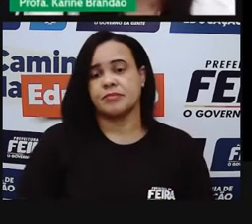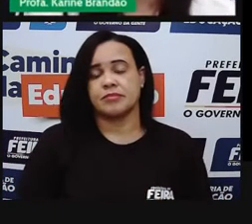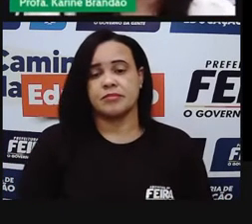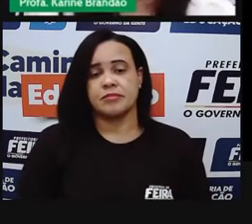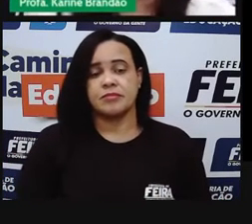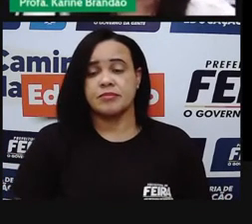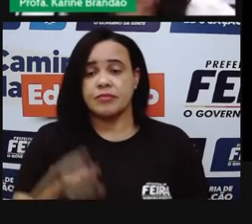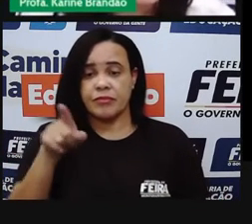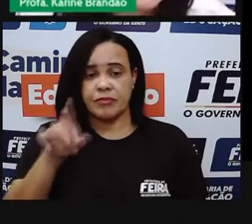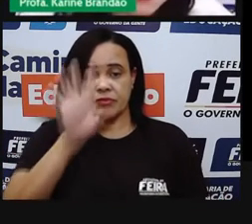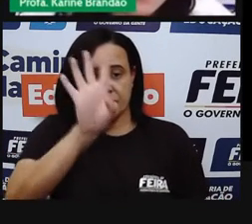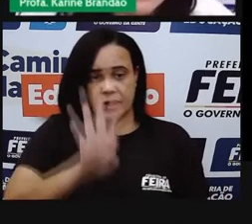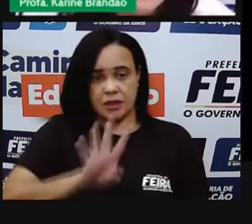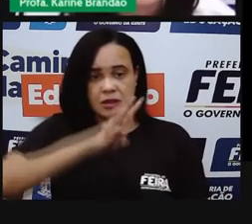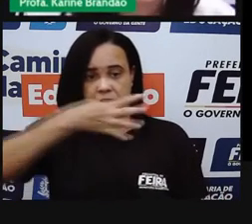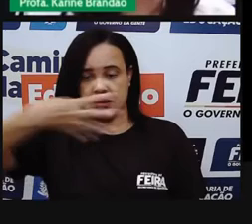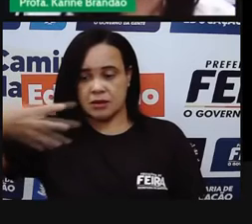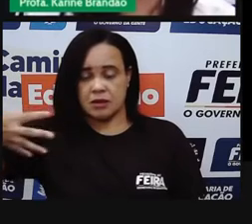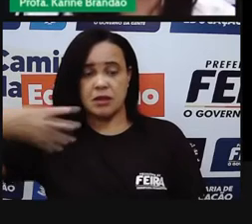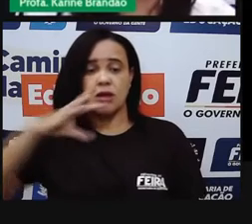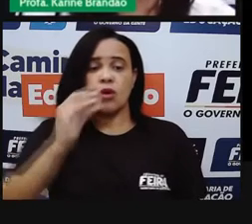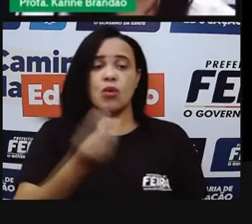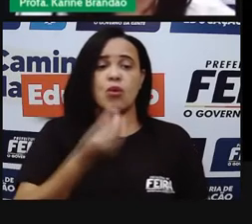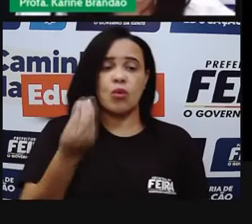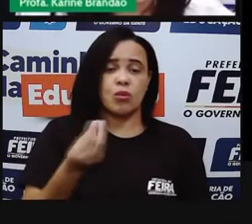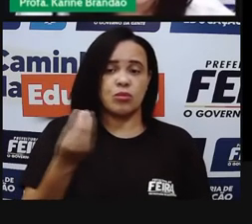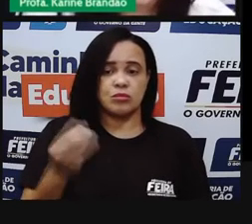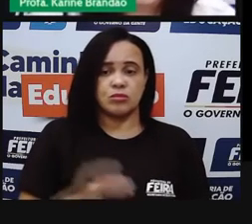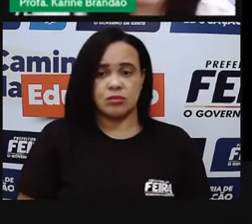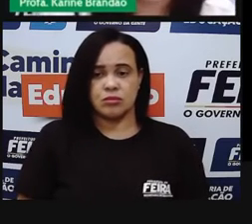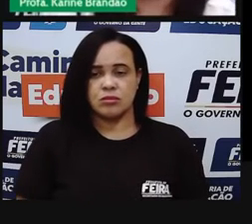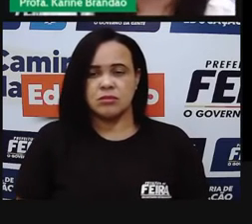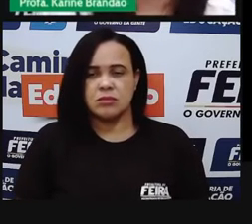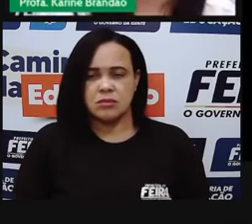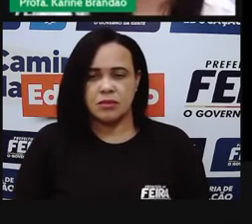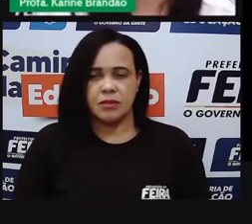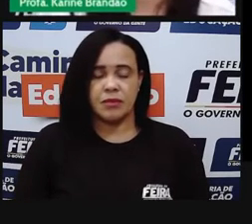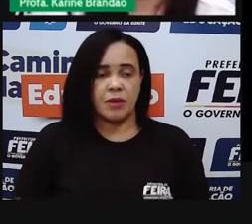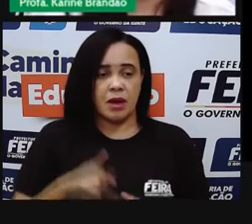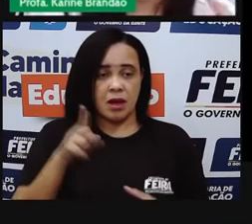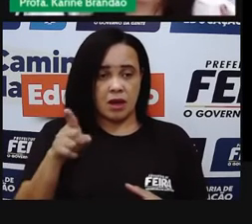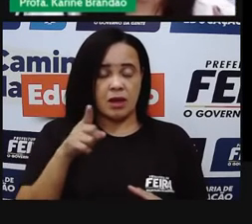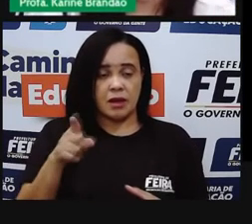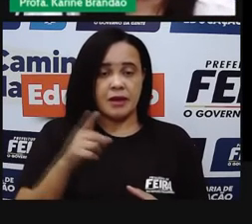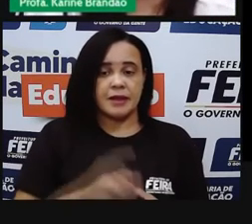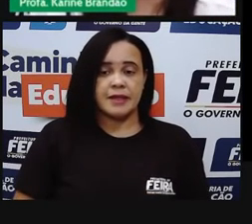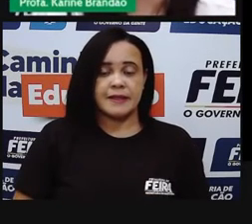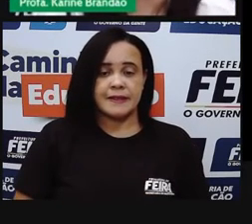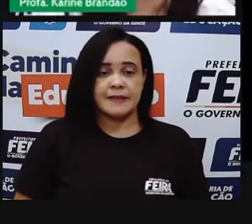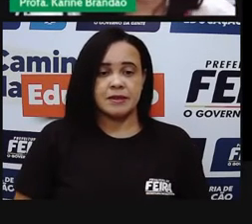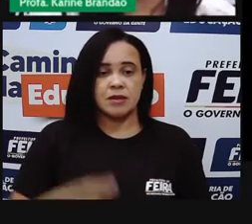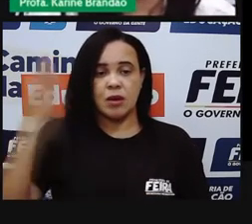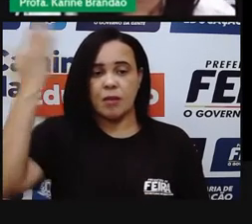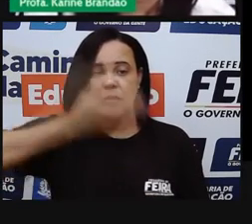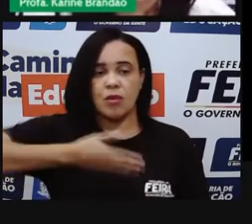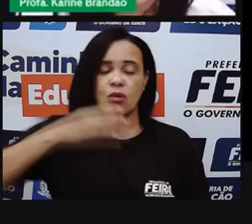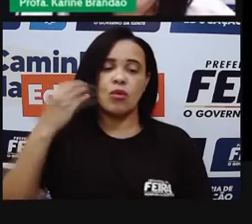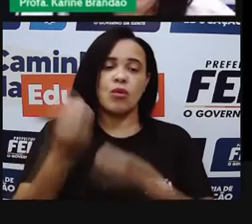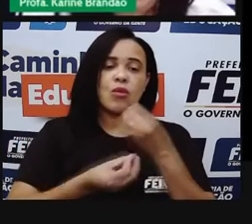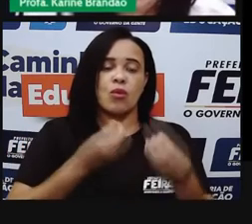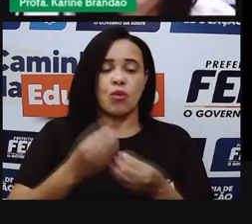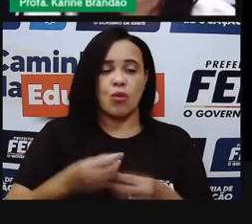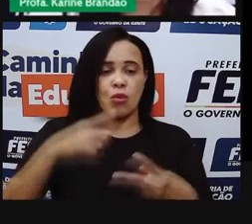aí, aqui é uma representação, né, de um cariótipo. O que que é isso? É a representação dos pares